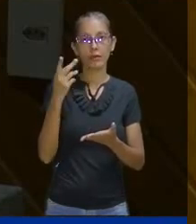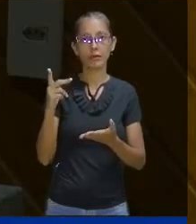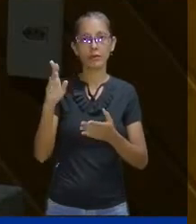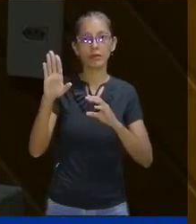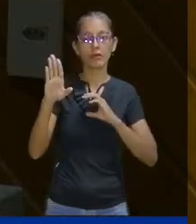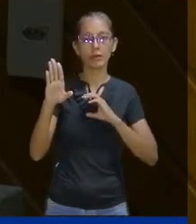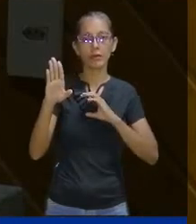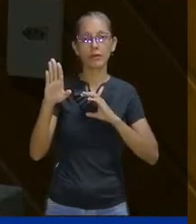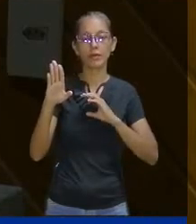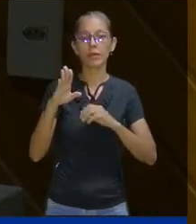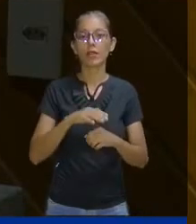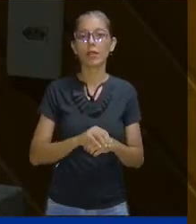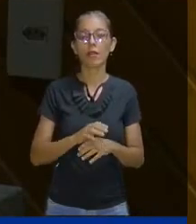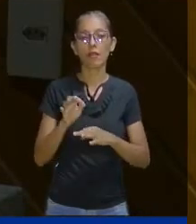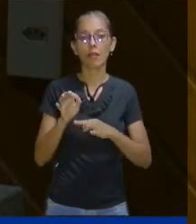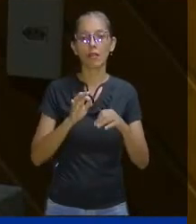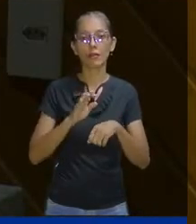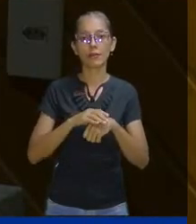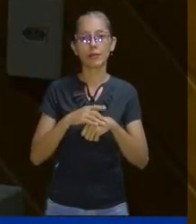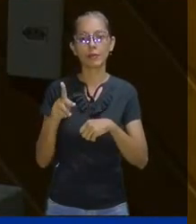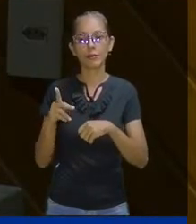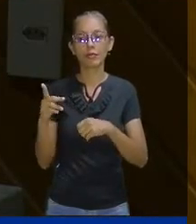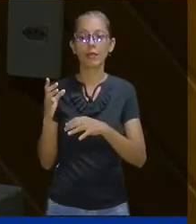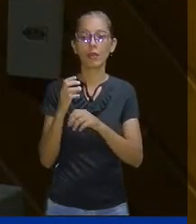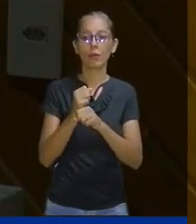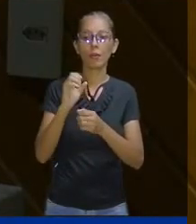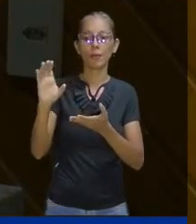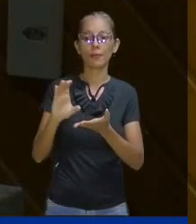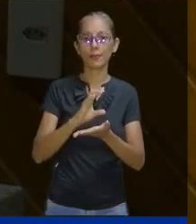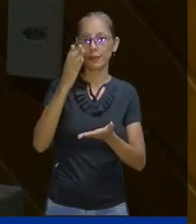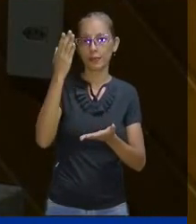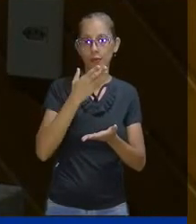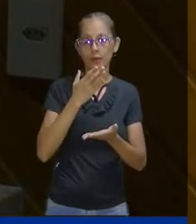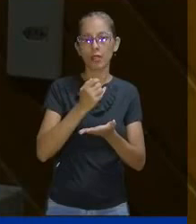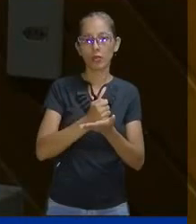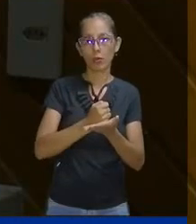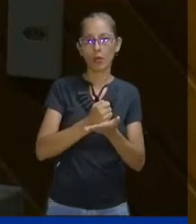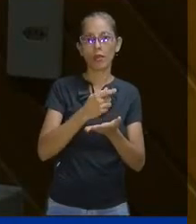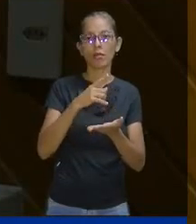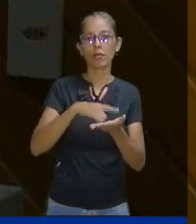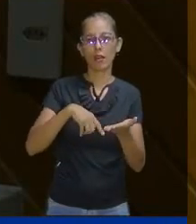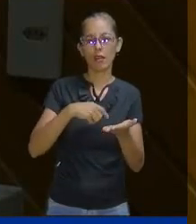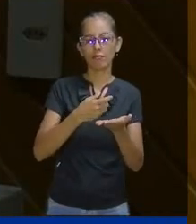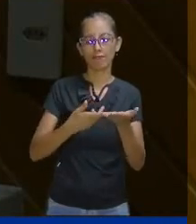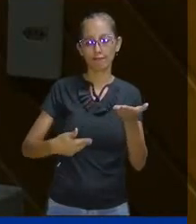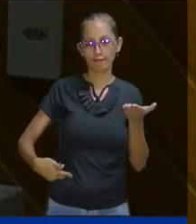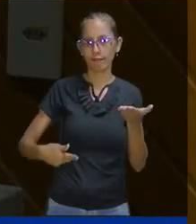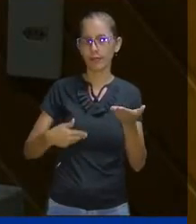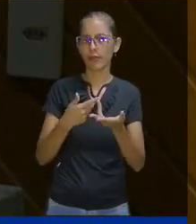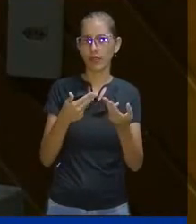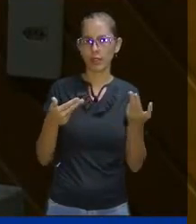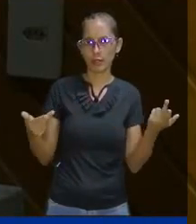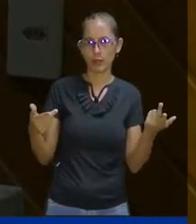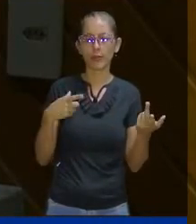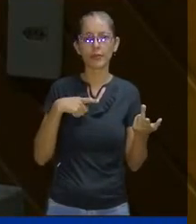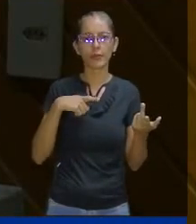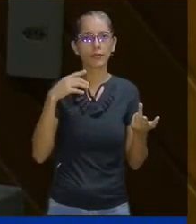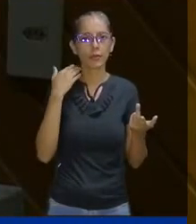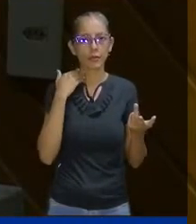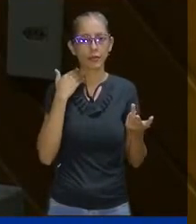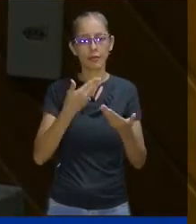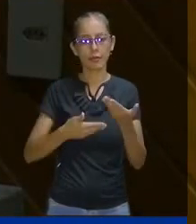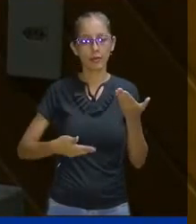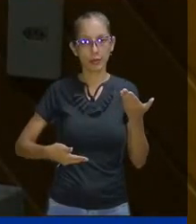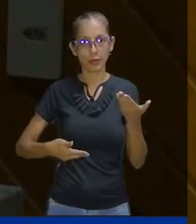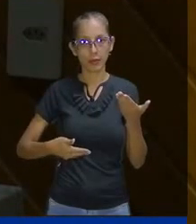candidato instruir o processo de prestação de contas com todos os documentos necessários, dentre eles os extratos bancários de todo o período de campanha,